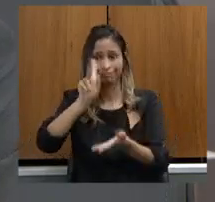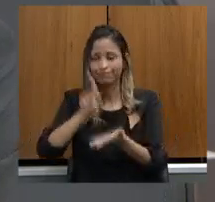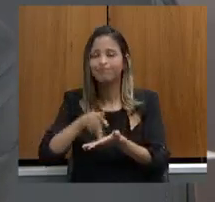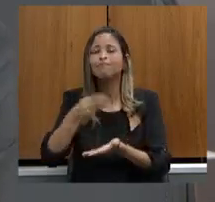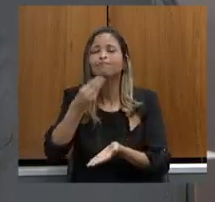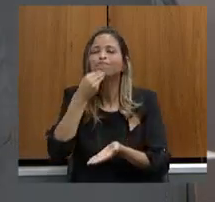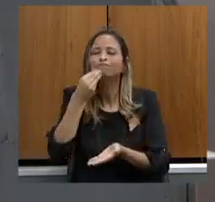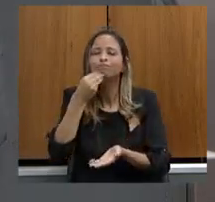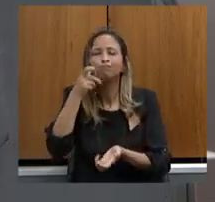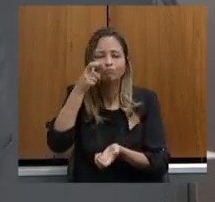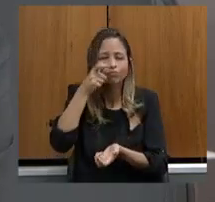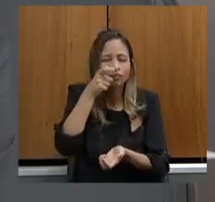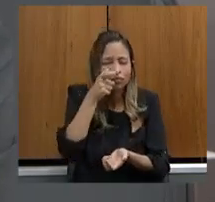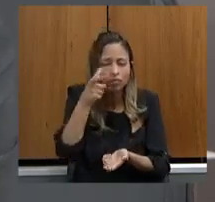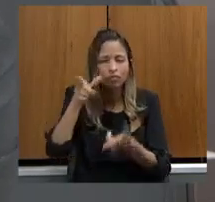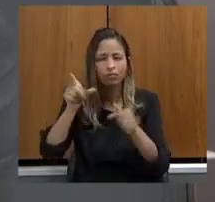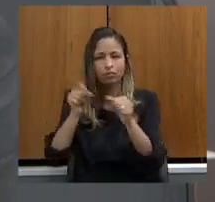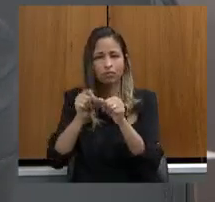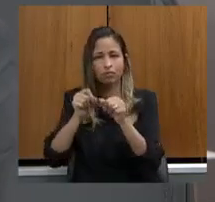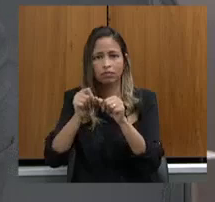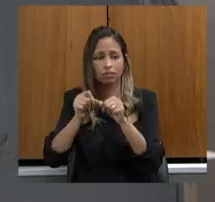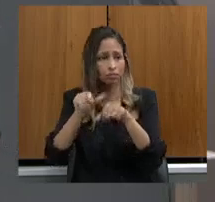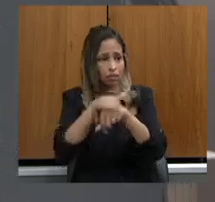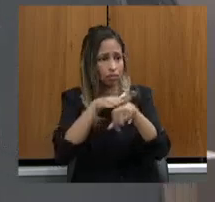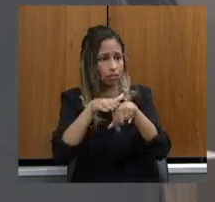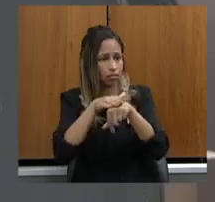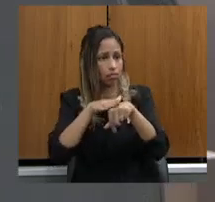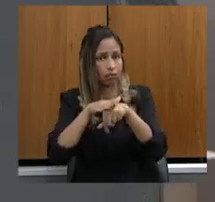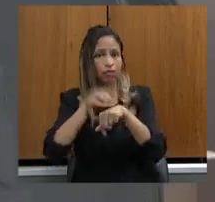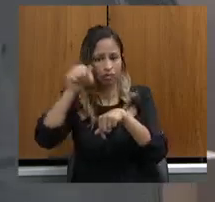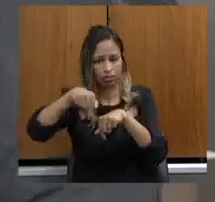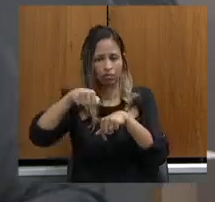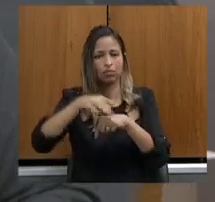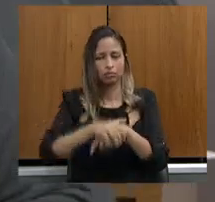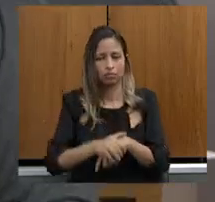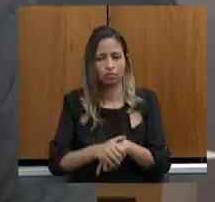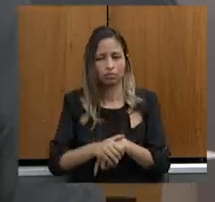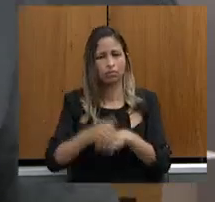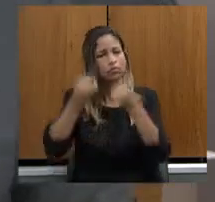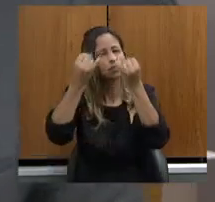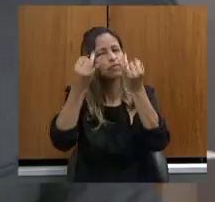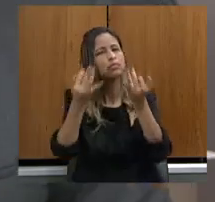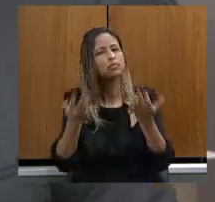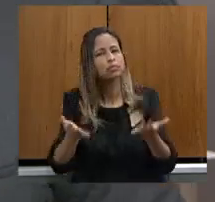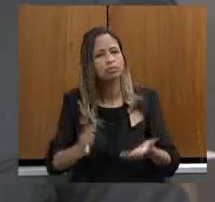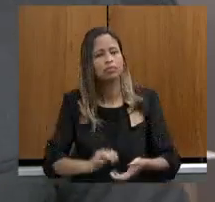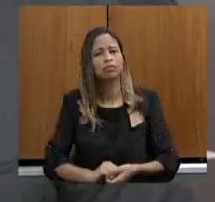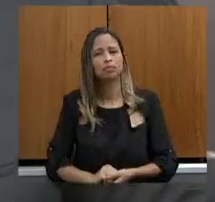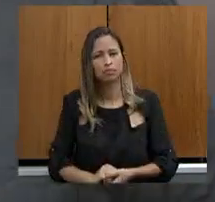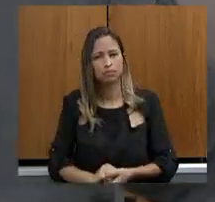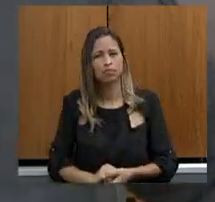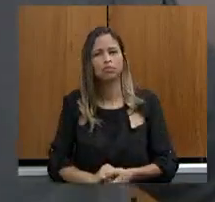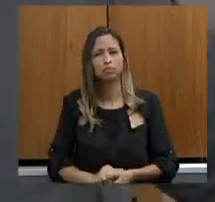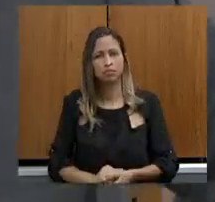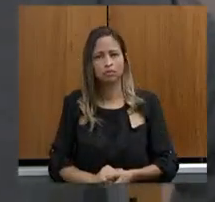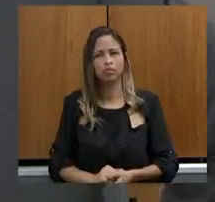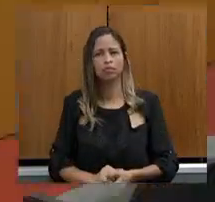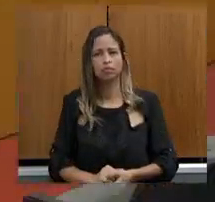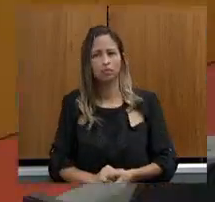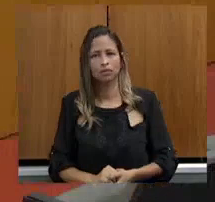desejo o interesse de fazer essa Ampla discussão aqui no Parlamento Mineiro apenas para esclarecer Obrigada